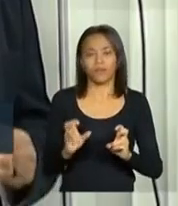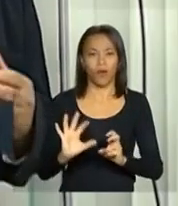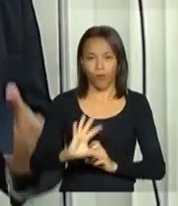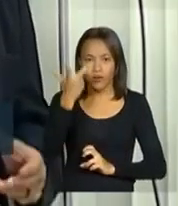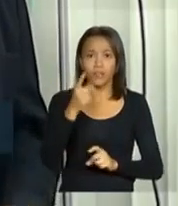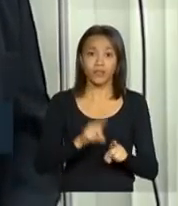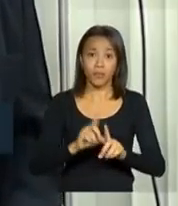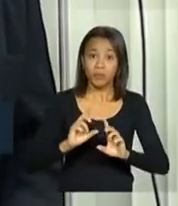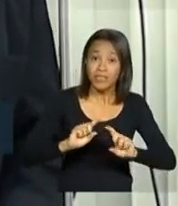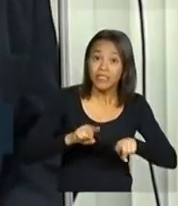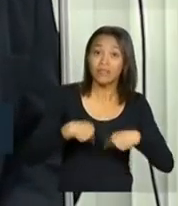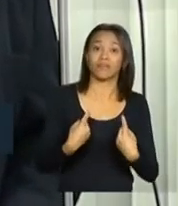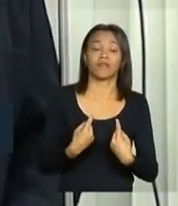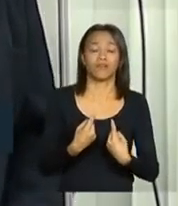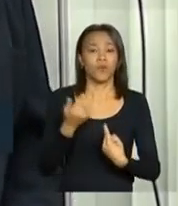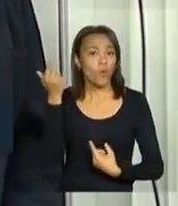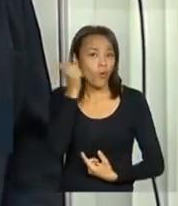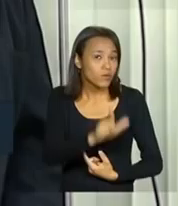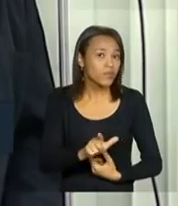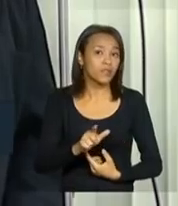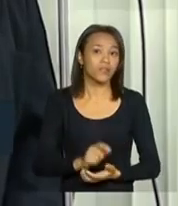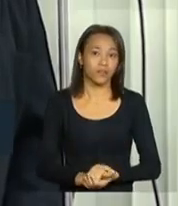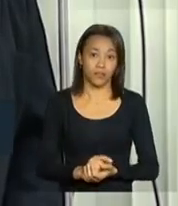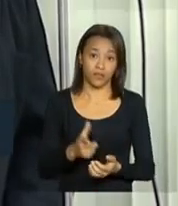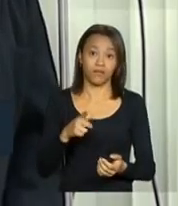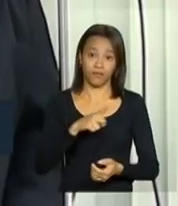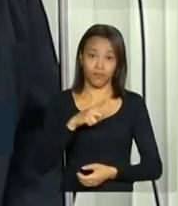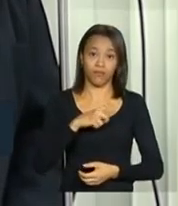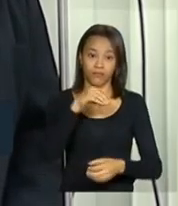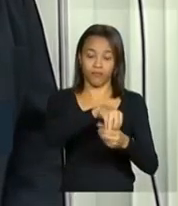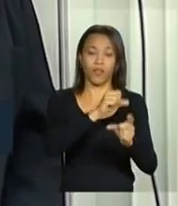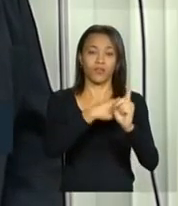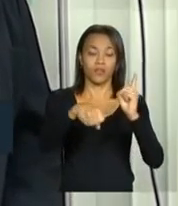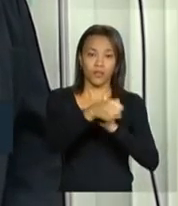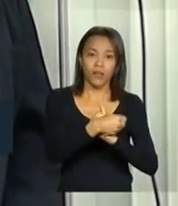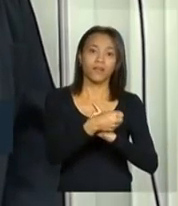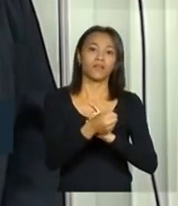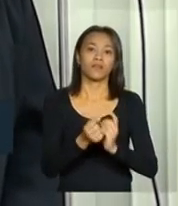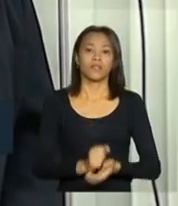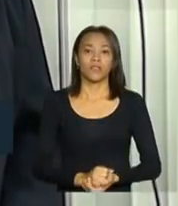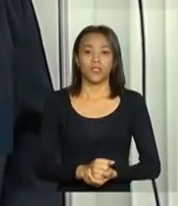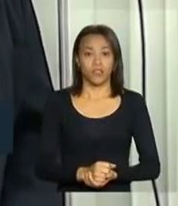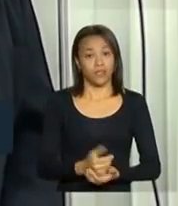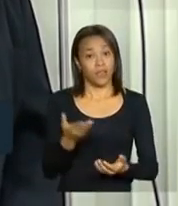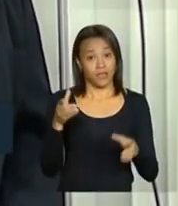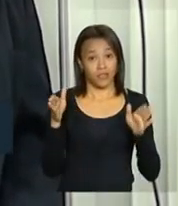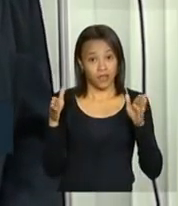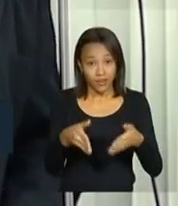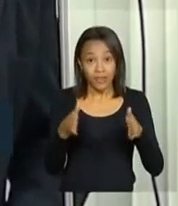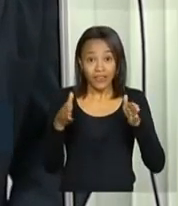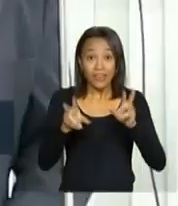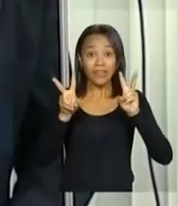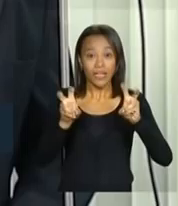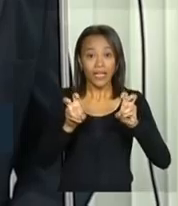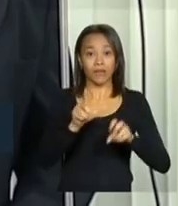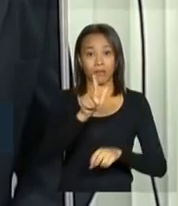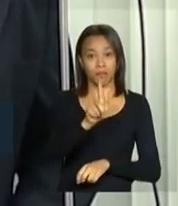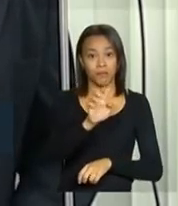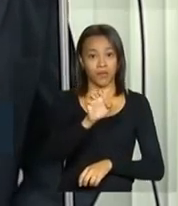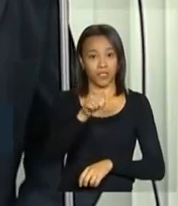na superação de todos os desafios que são colocados pela sociedade. E essa questão de gênero é um. Eu acho que está